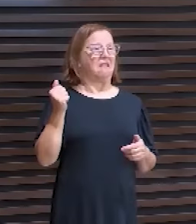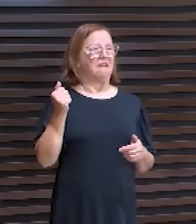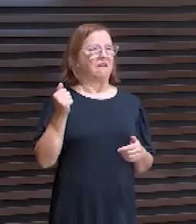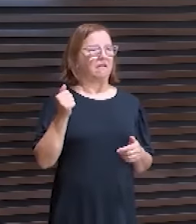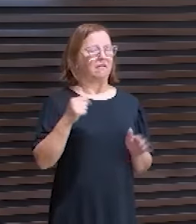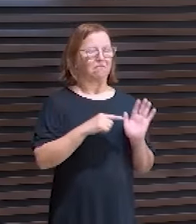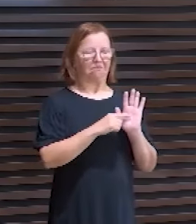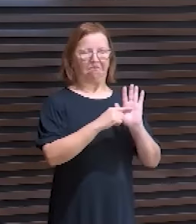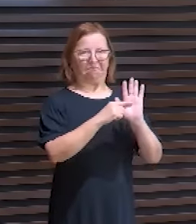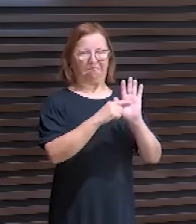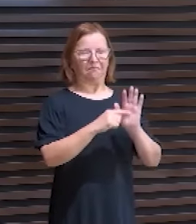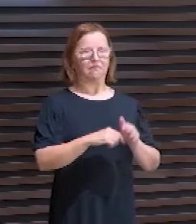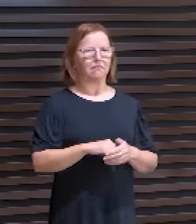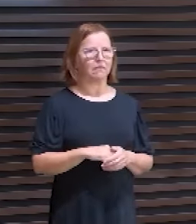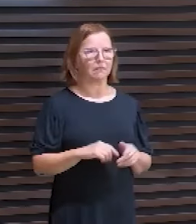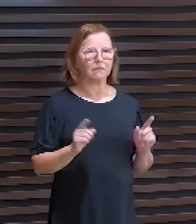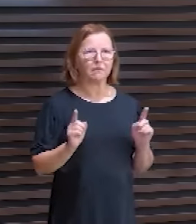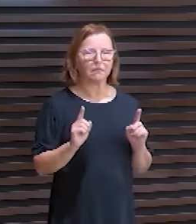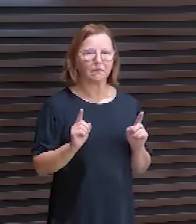melhor